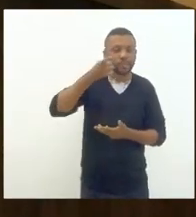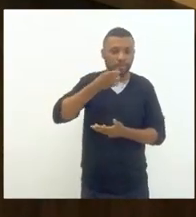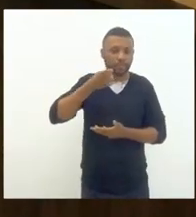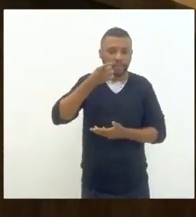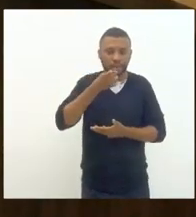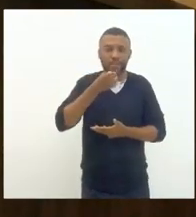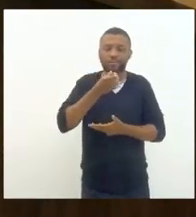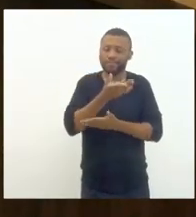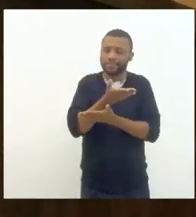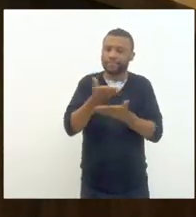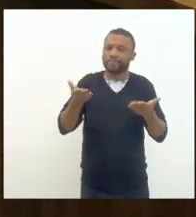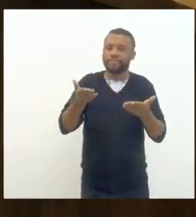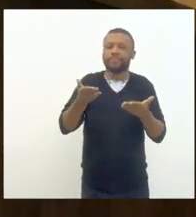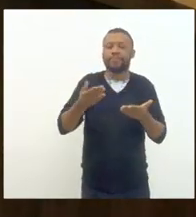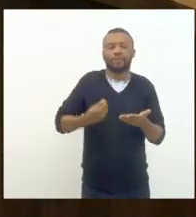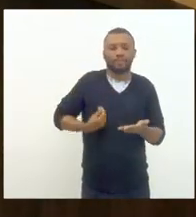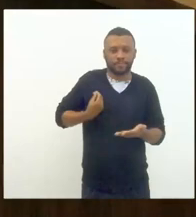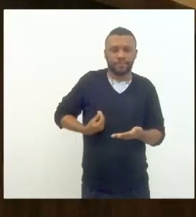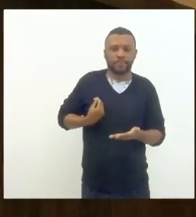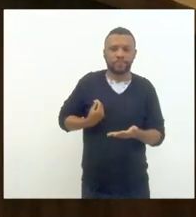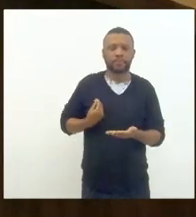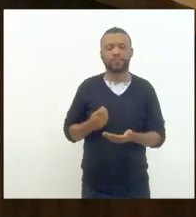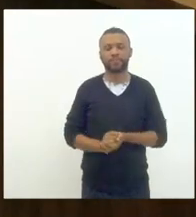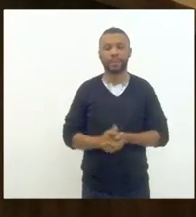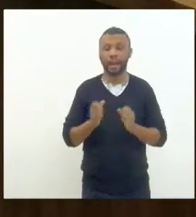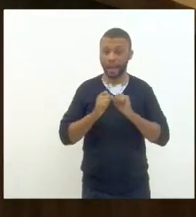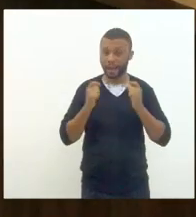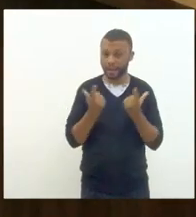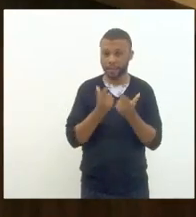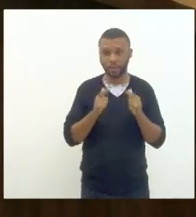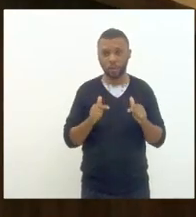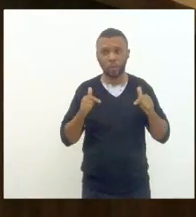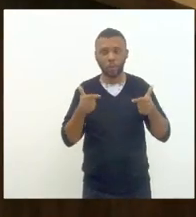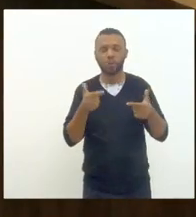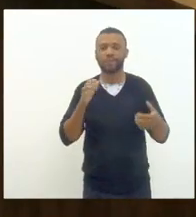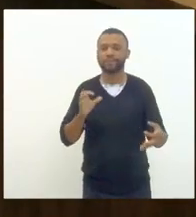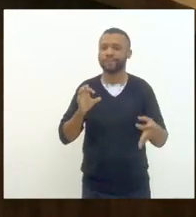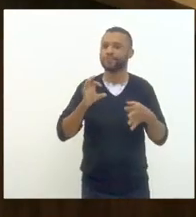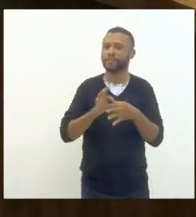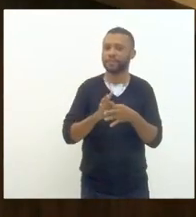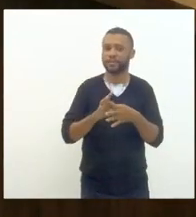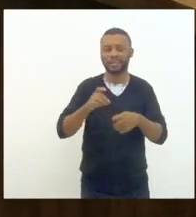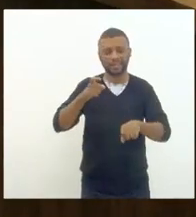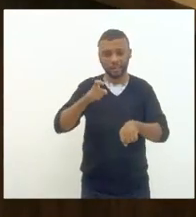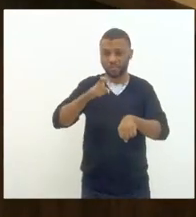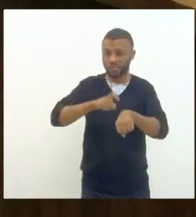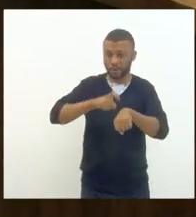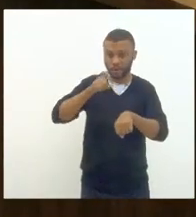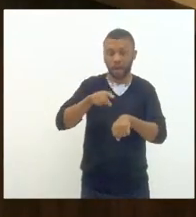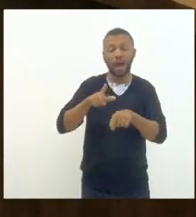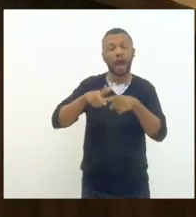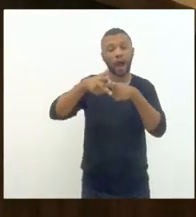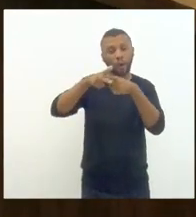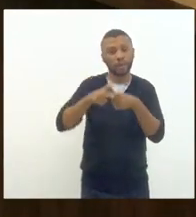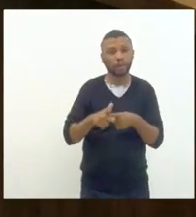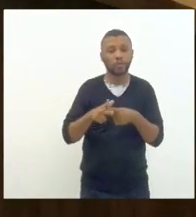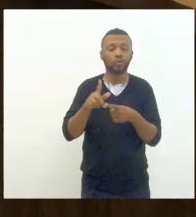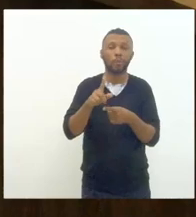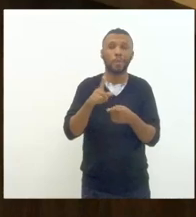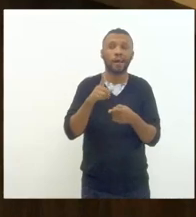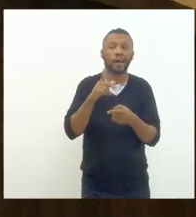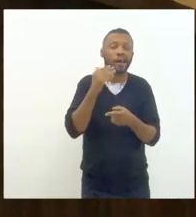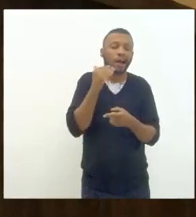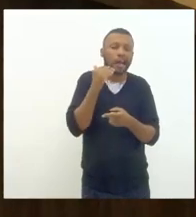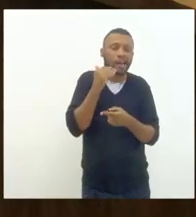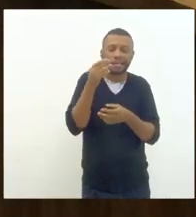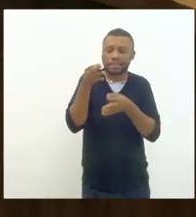deputados e deputadas, está fazendo, o que está fazendo neste momento é a correção de uma injustiça,